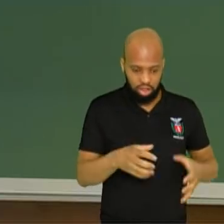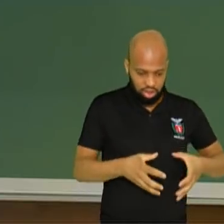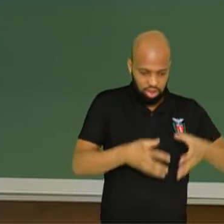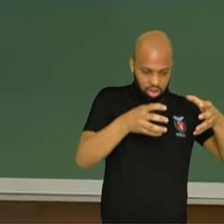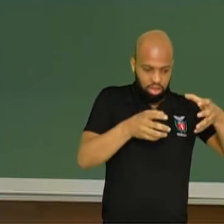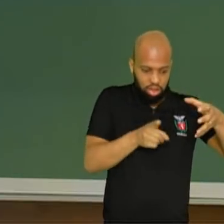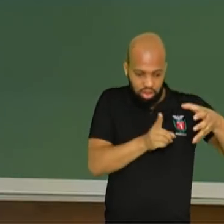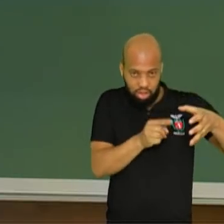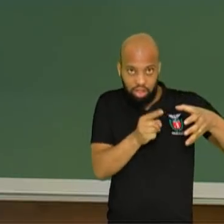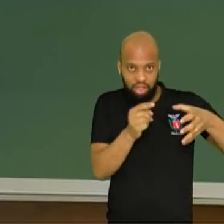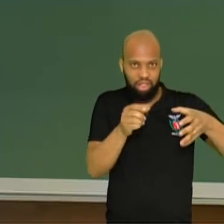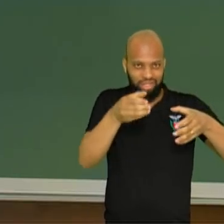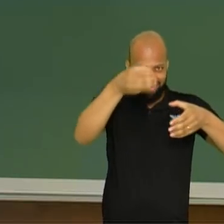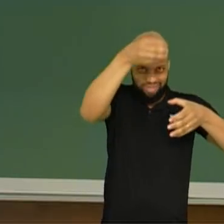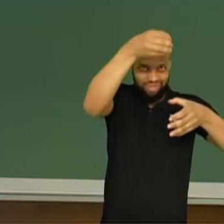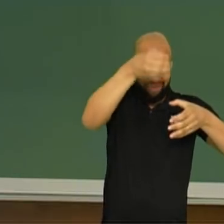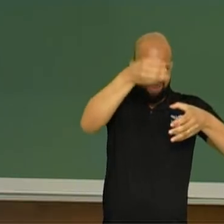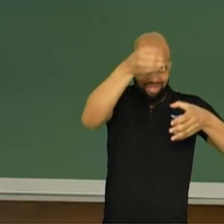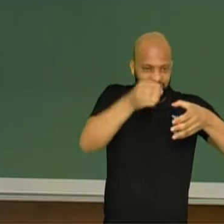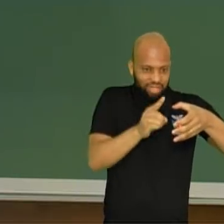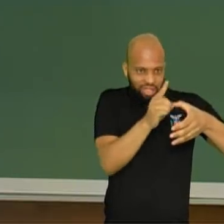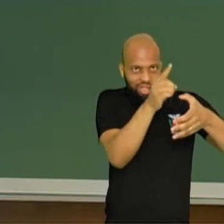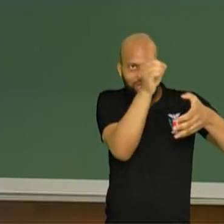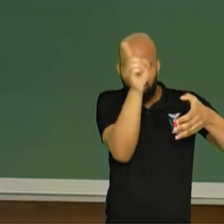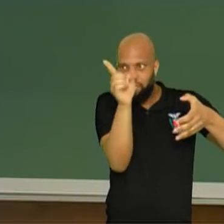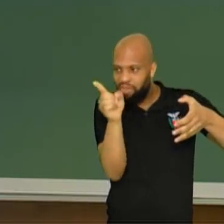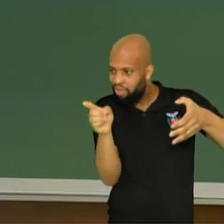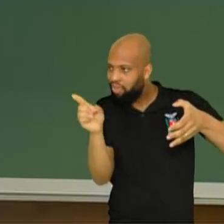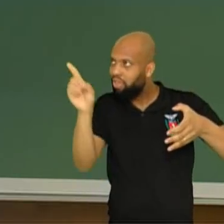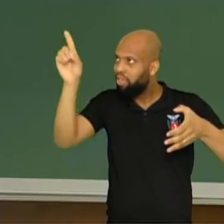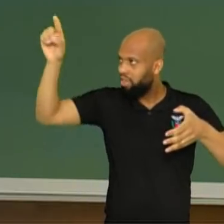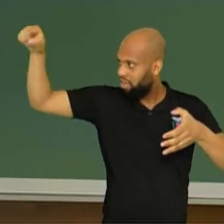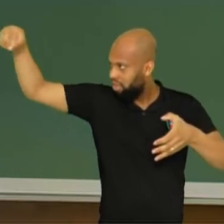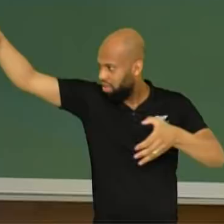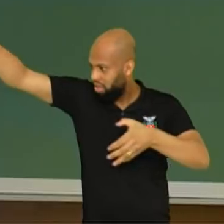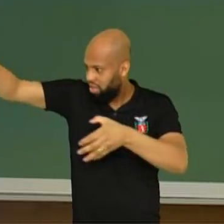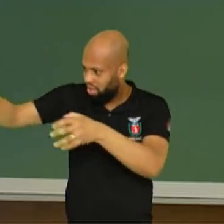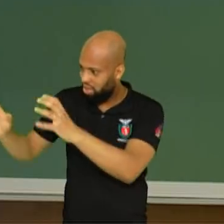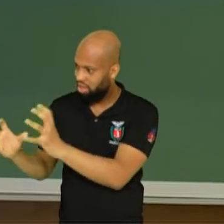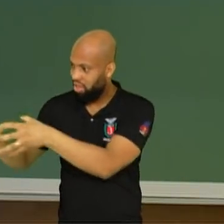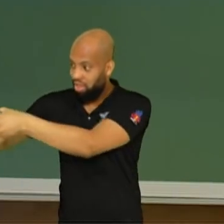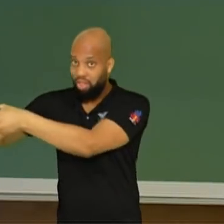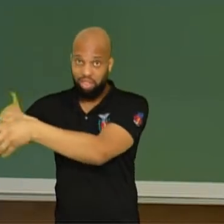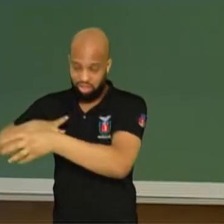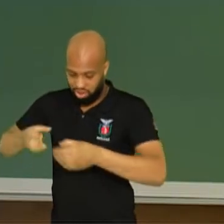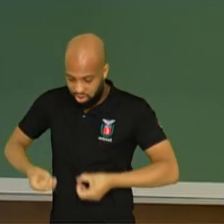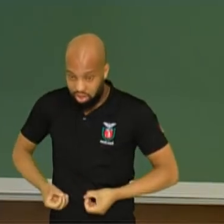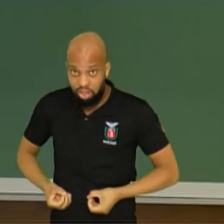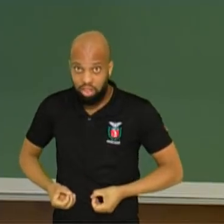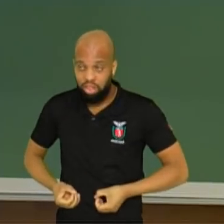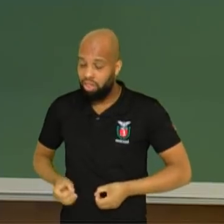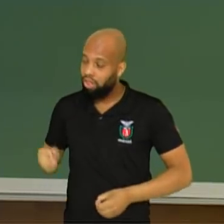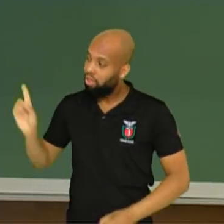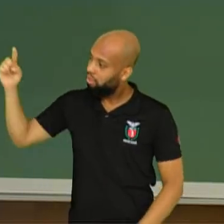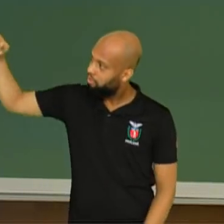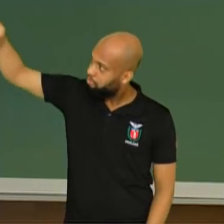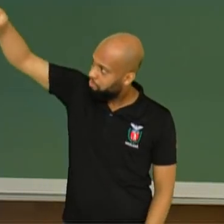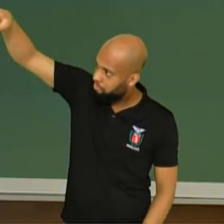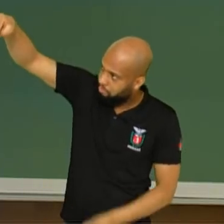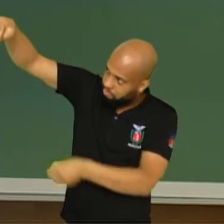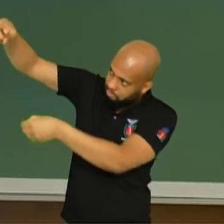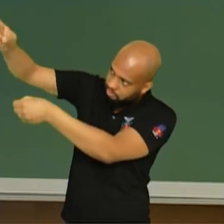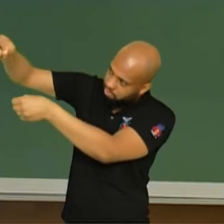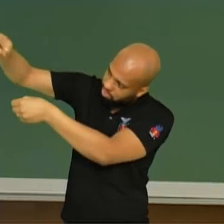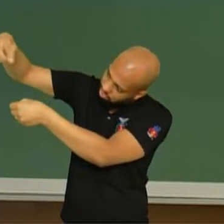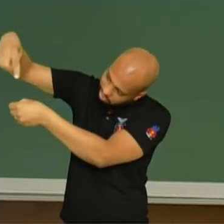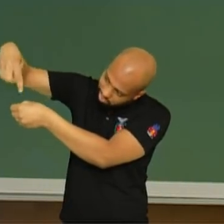pelo ósculo e eles vão nadar até a esponja feminina que vai ter o óvulo. Ele vai entrar ali, vai